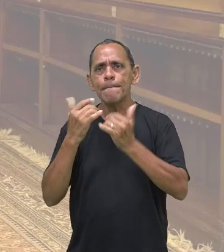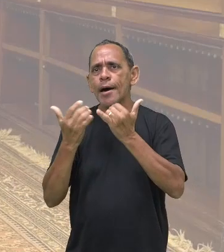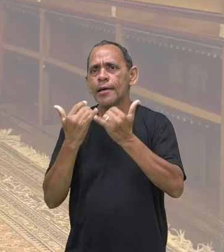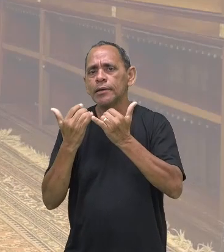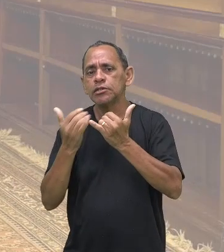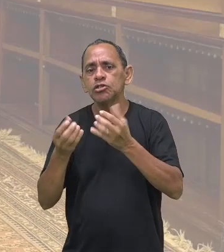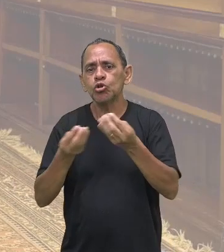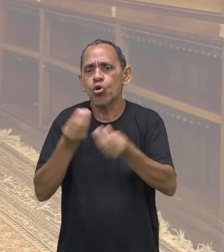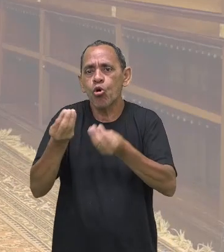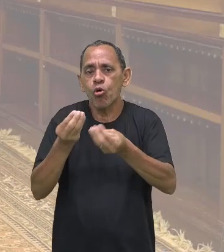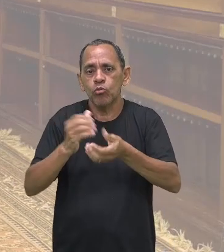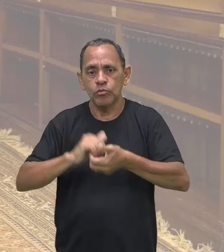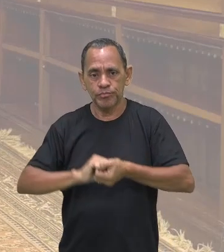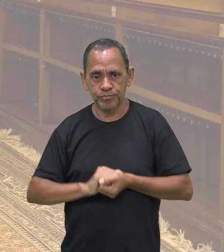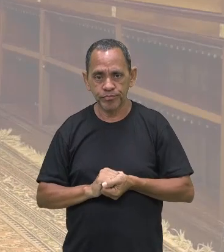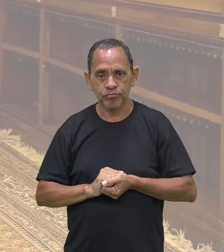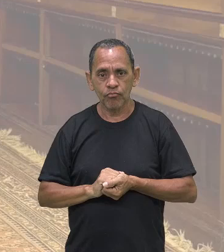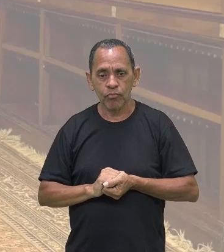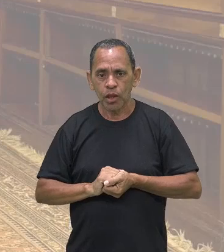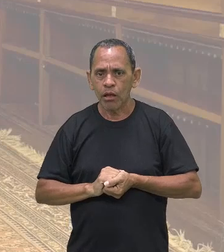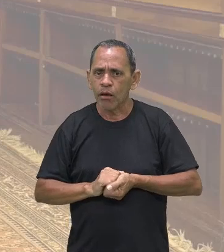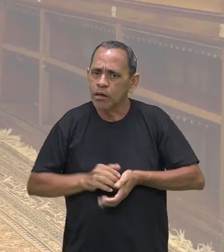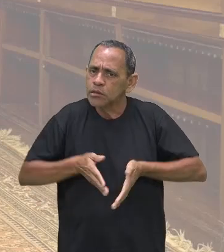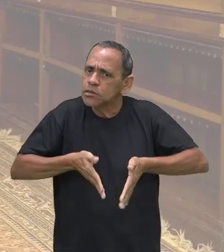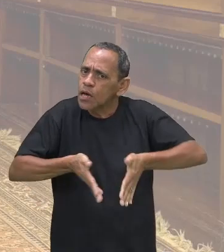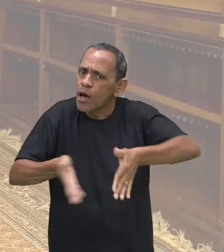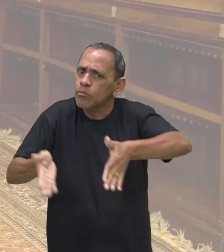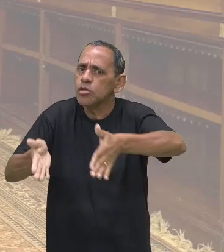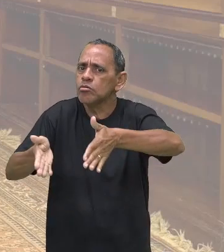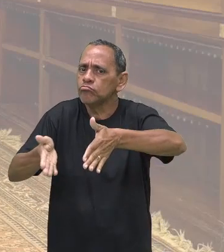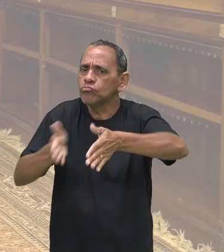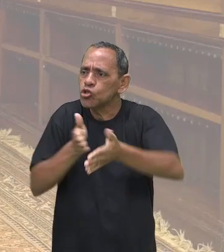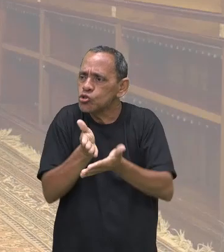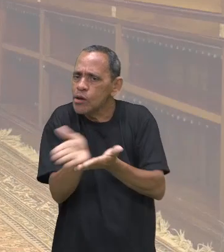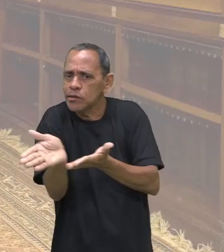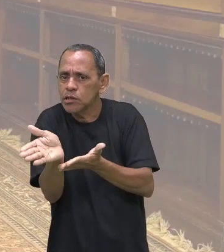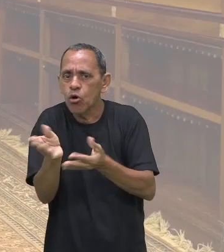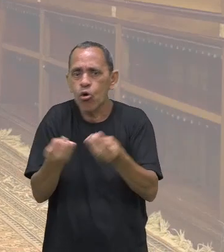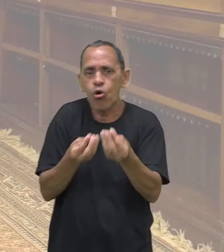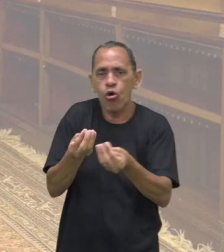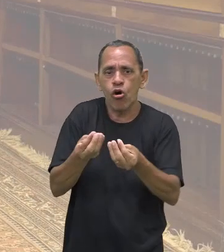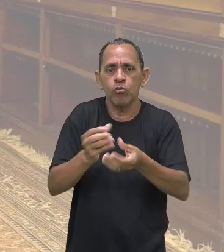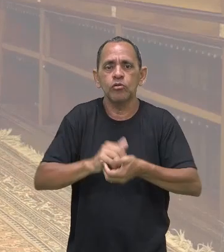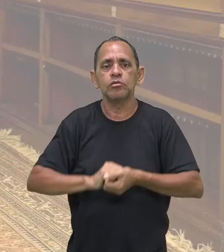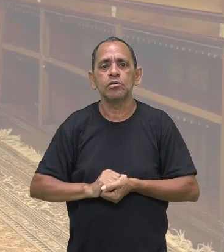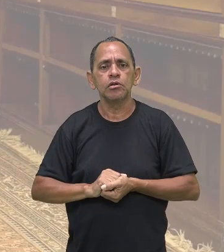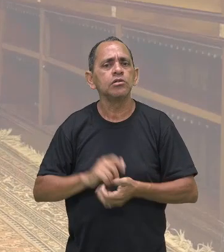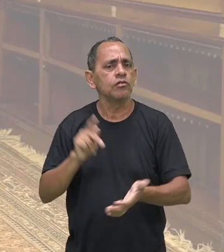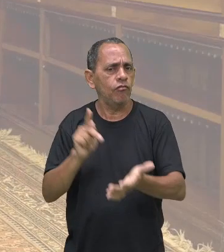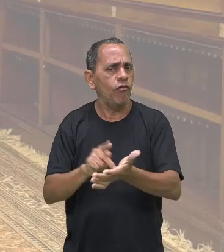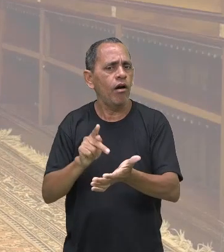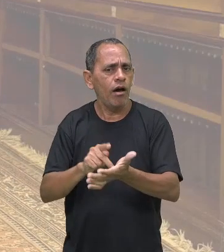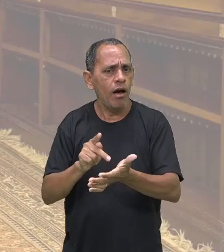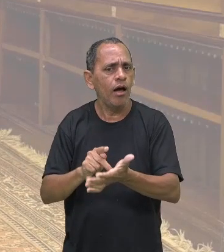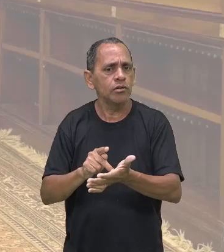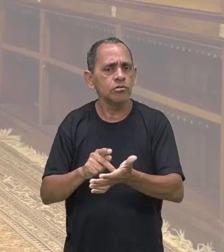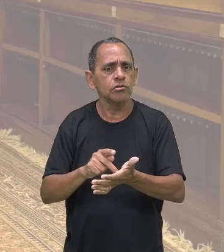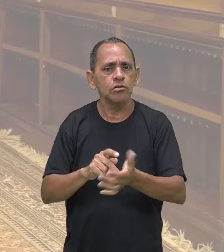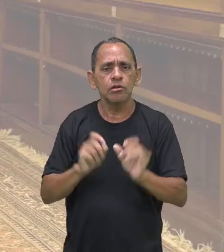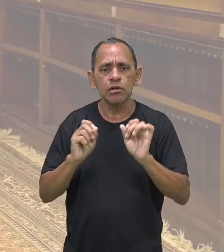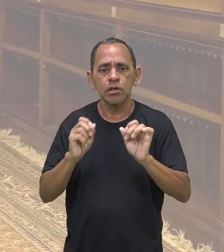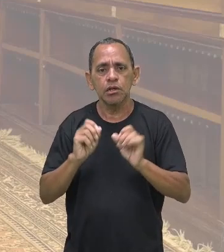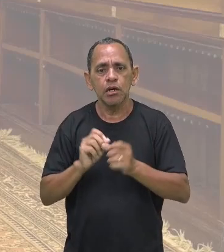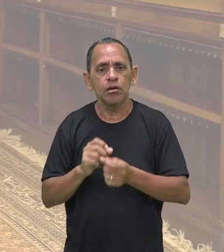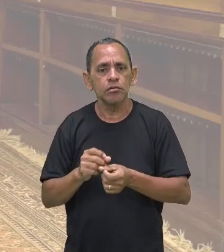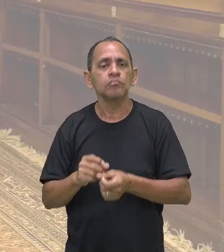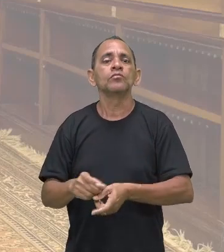colonização que deu este caminho, este direcionamento. E é isso exatamente que nós